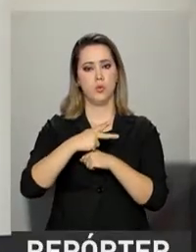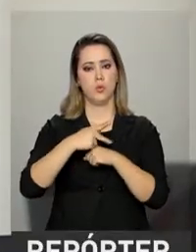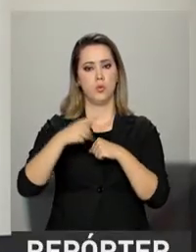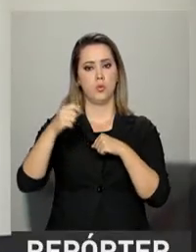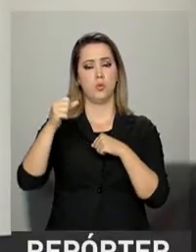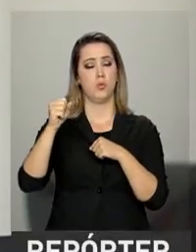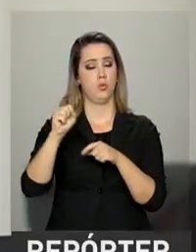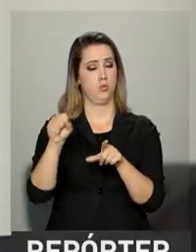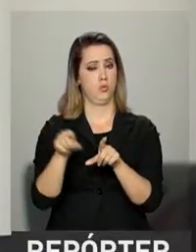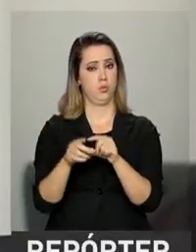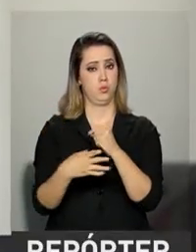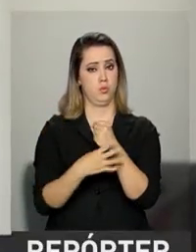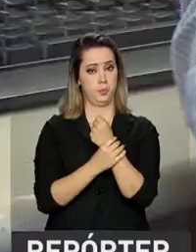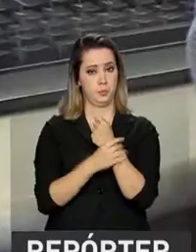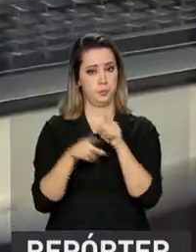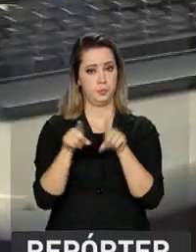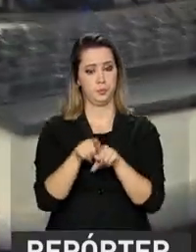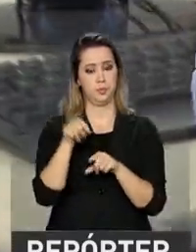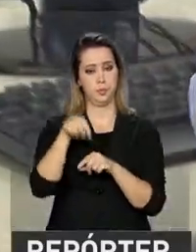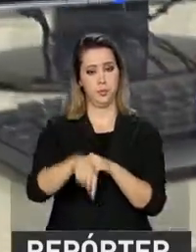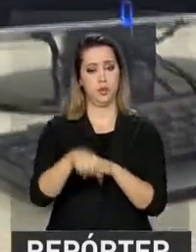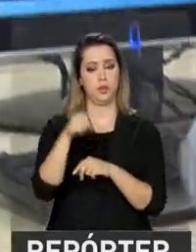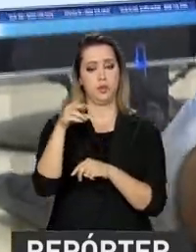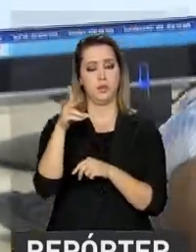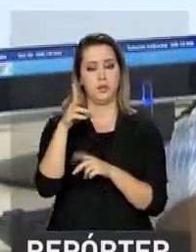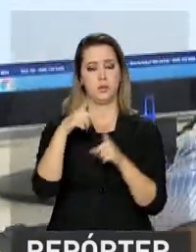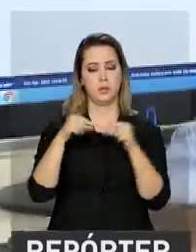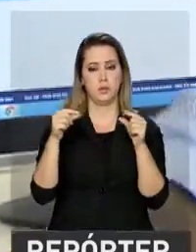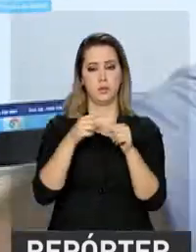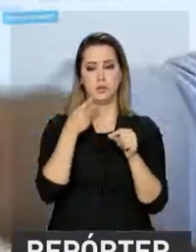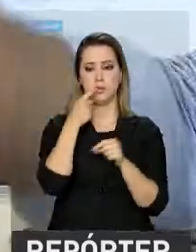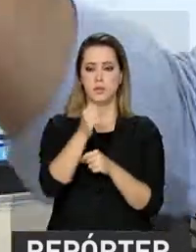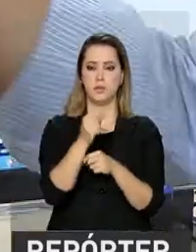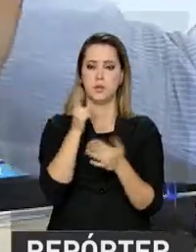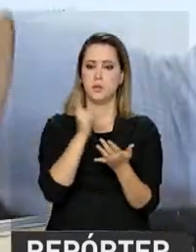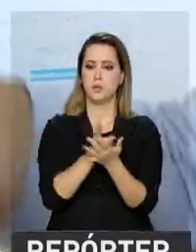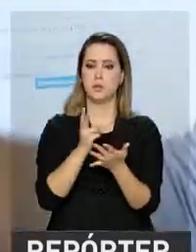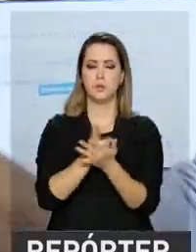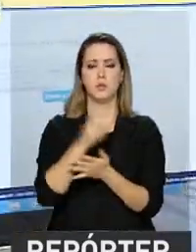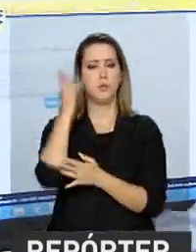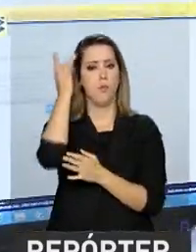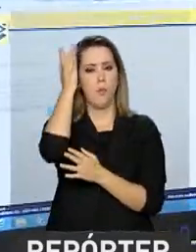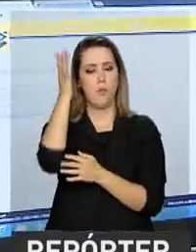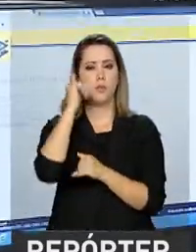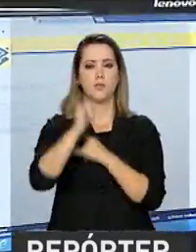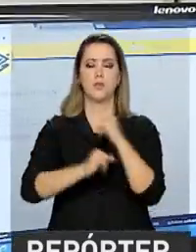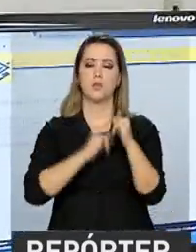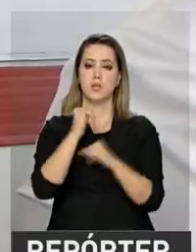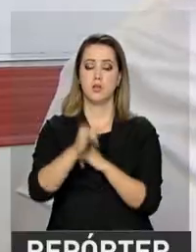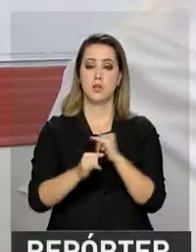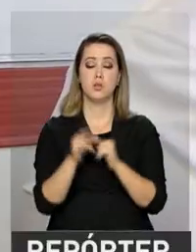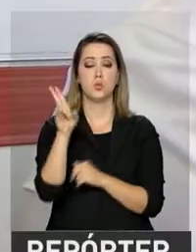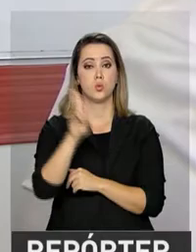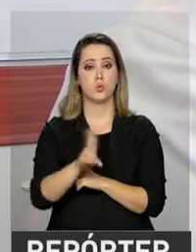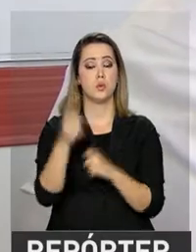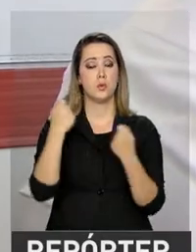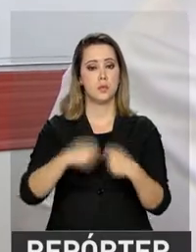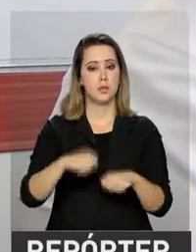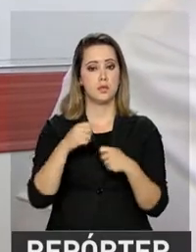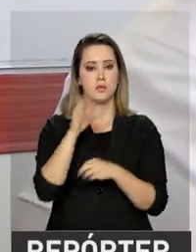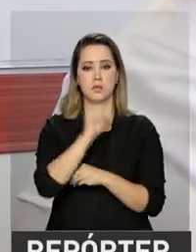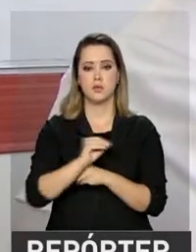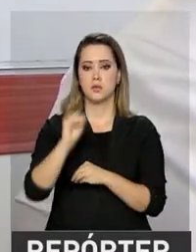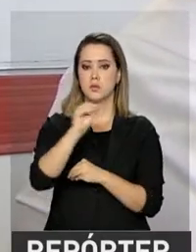informação de um centro universitário em brasília esclarece que apesar da facilidade da internet o usuário precisa de